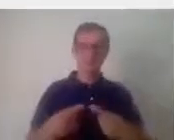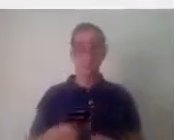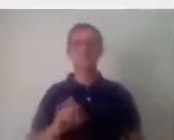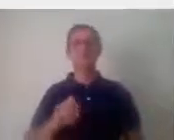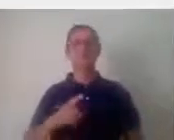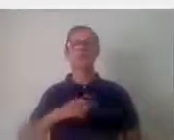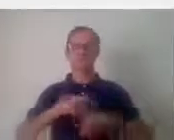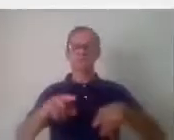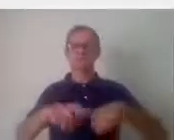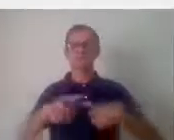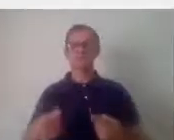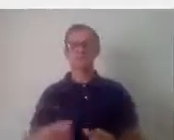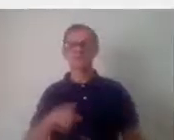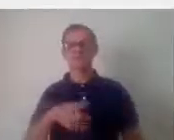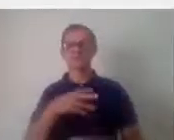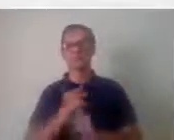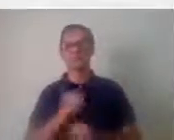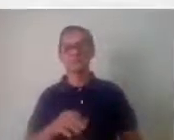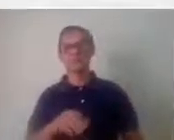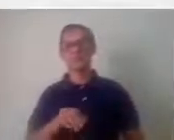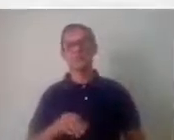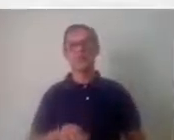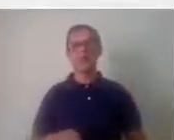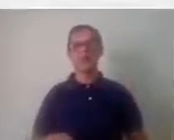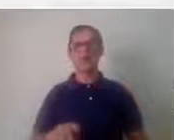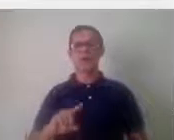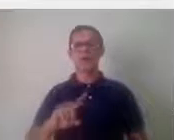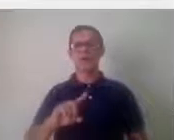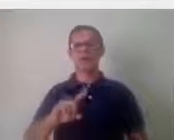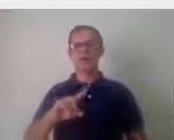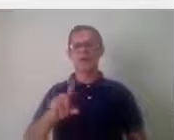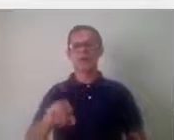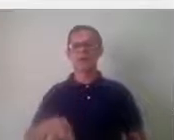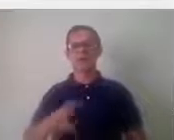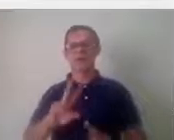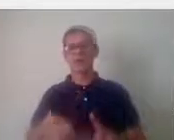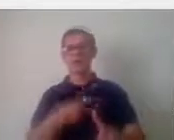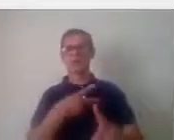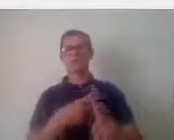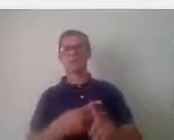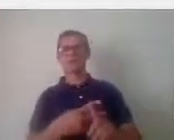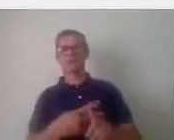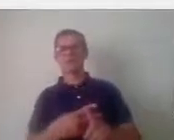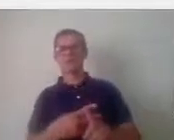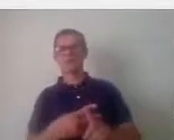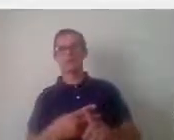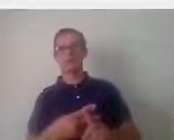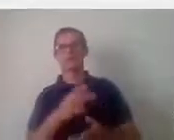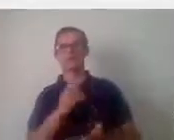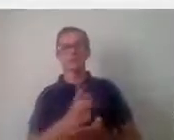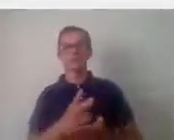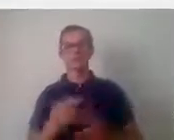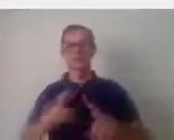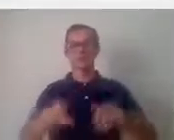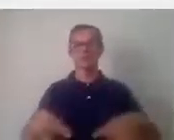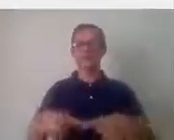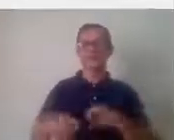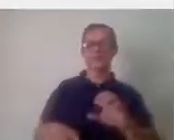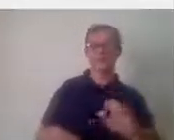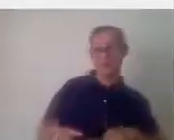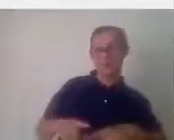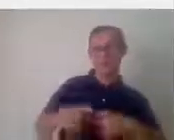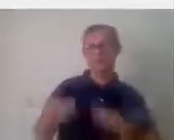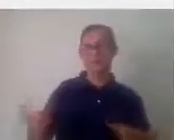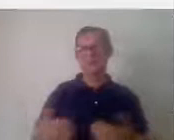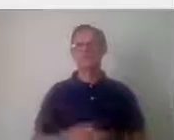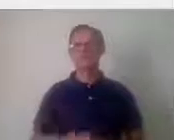vai diferir? Você vai calcular uma integral dupla sobre a mesma região S, só que